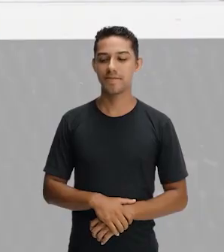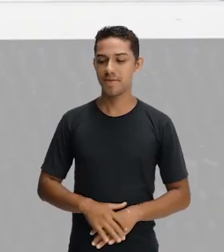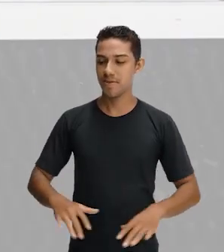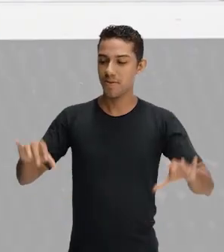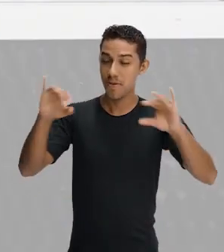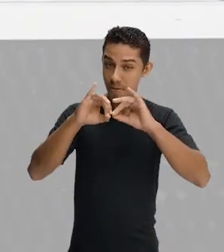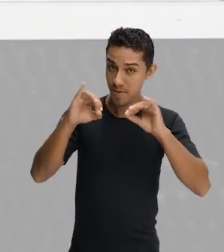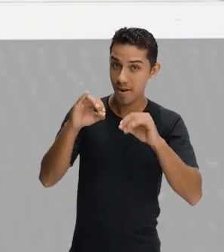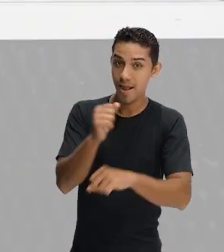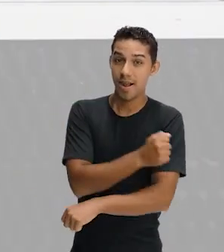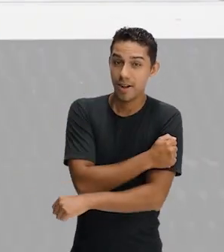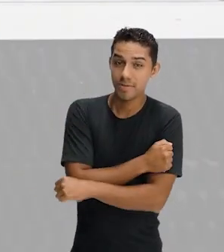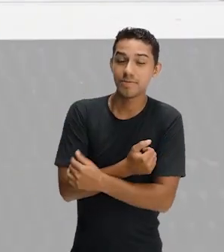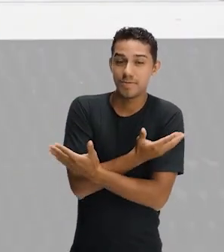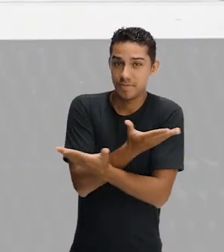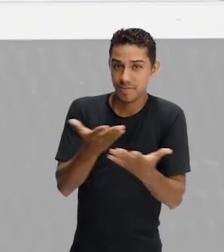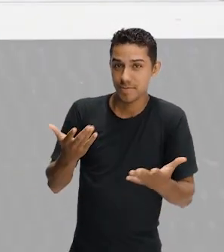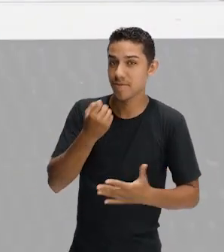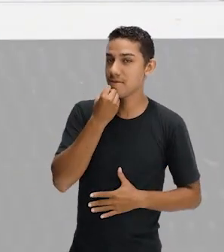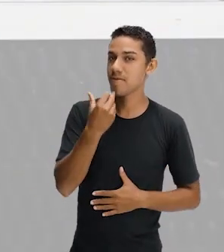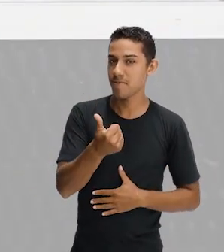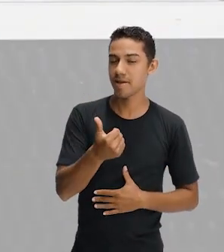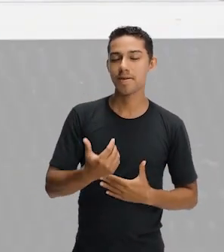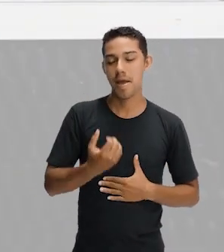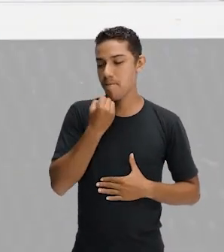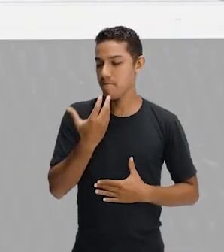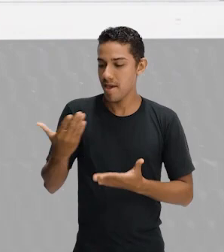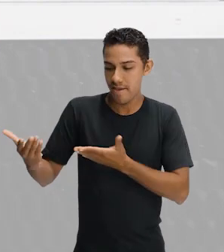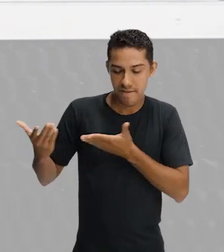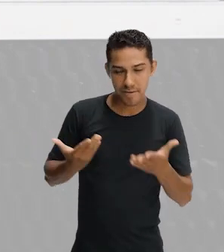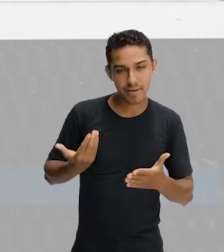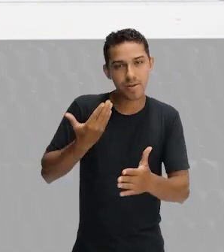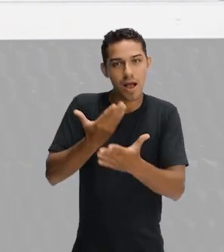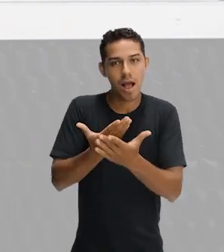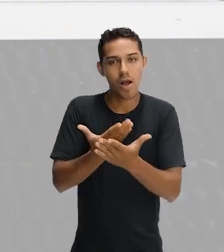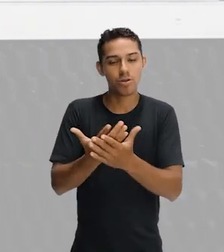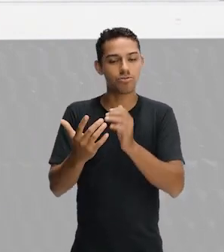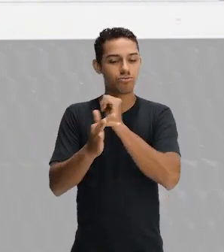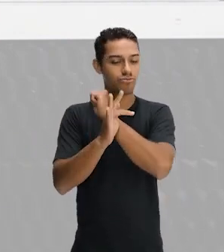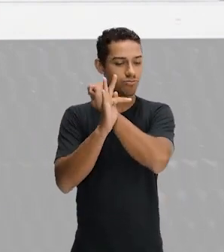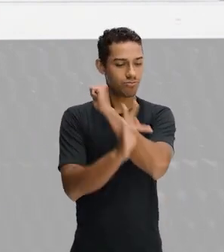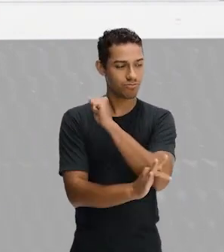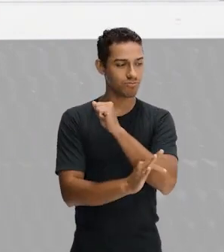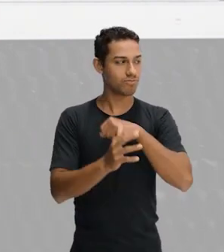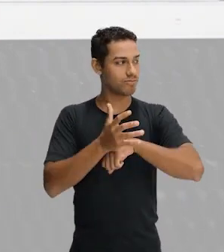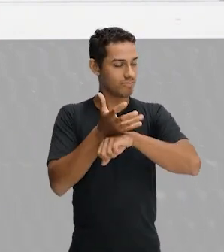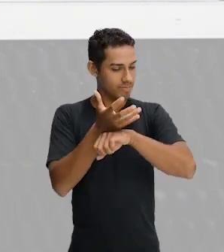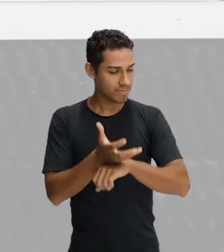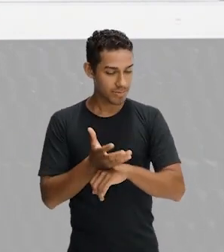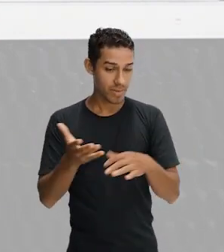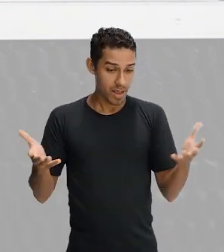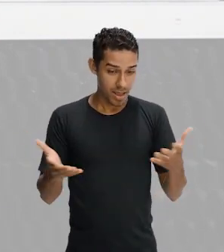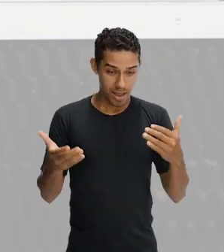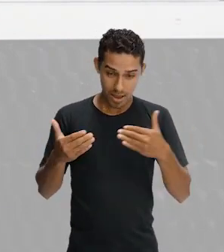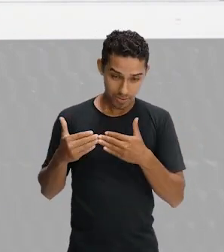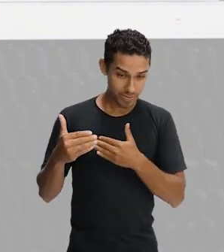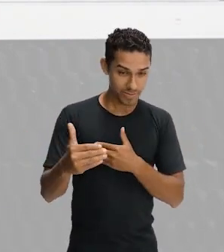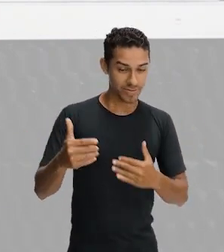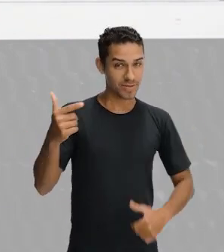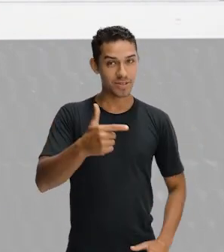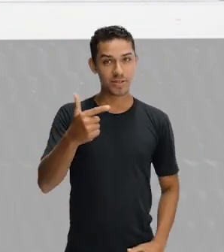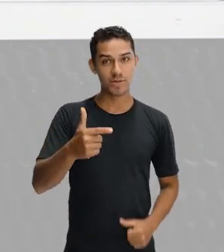Olá, aluna! Olá, aluno! Bem-vindo a mais uma aula de física. Hoje nós vamos para a segunda parte